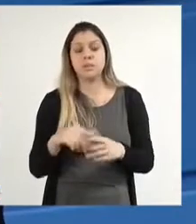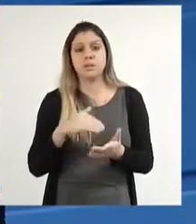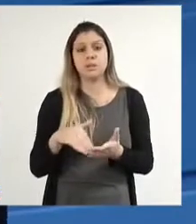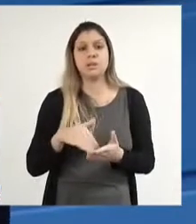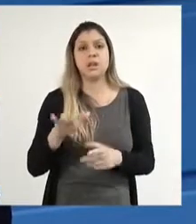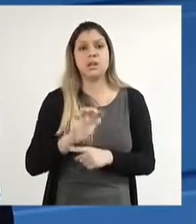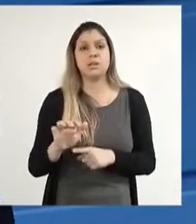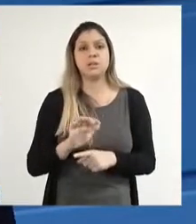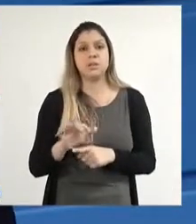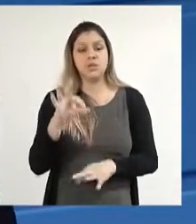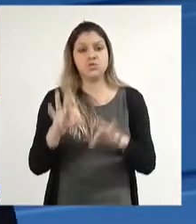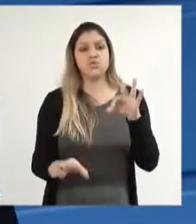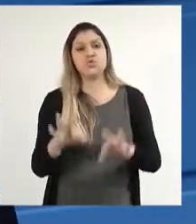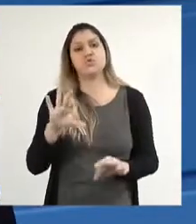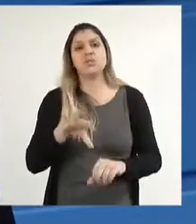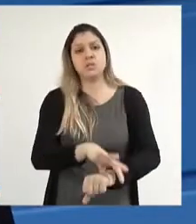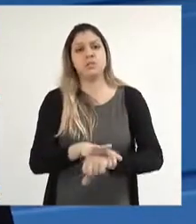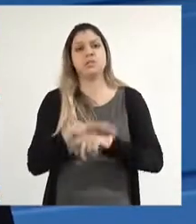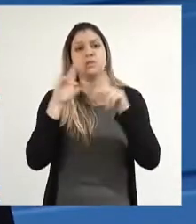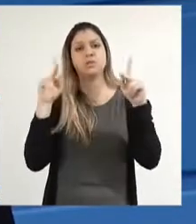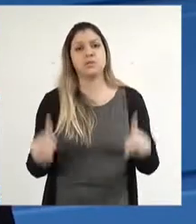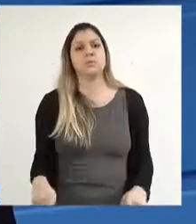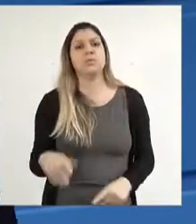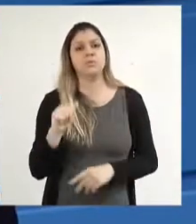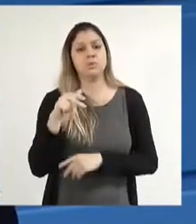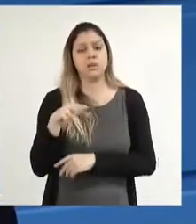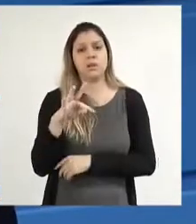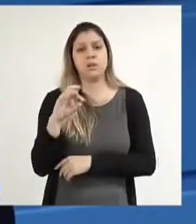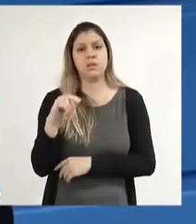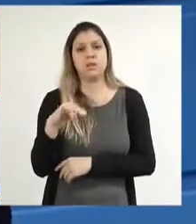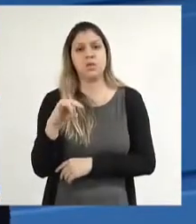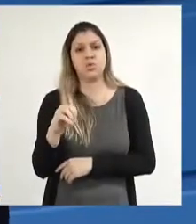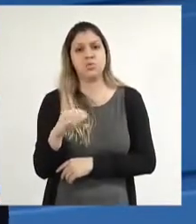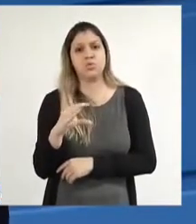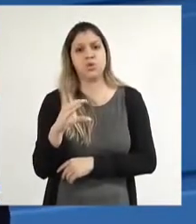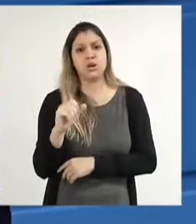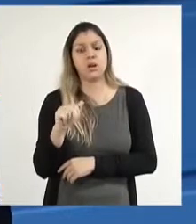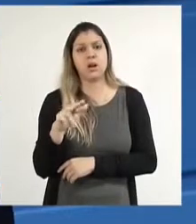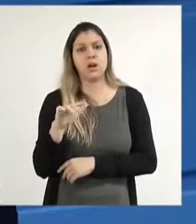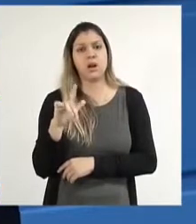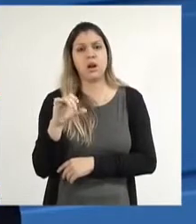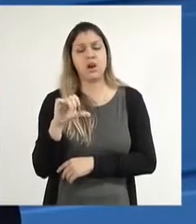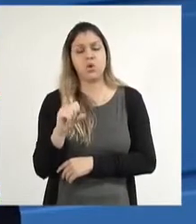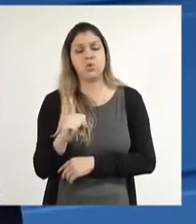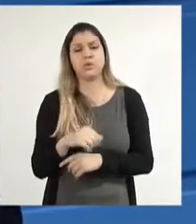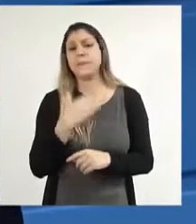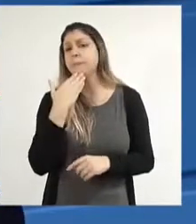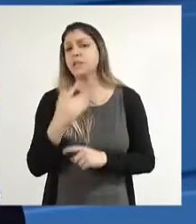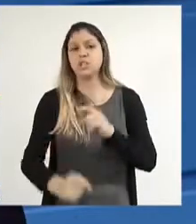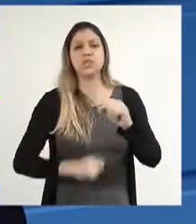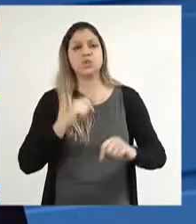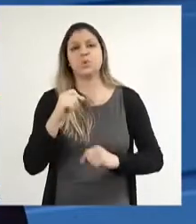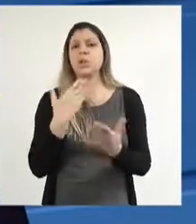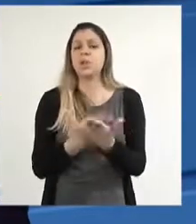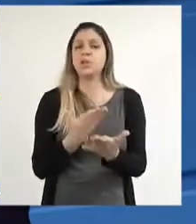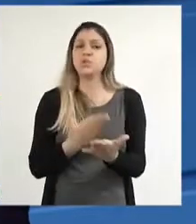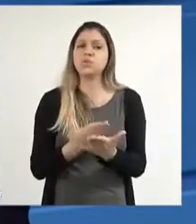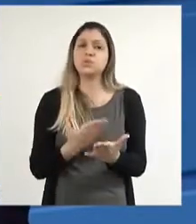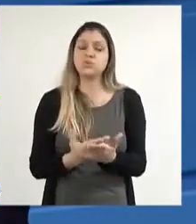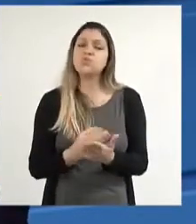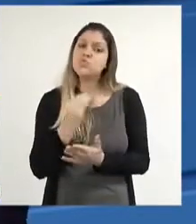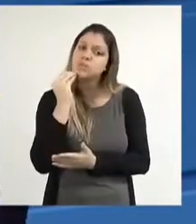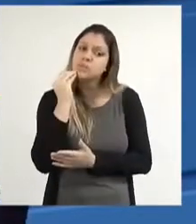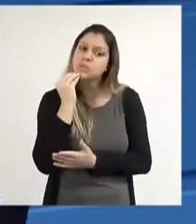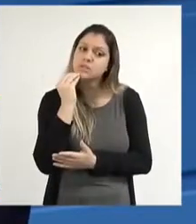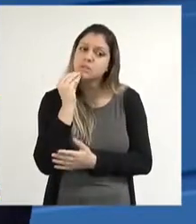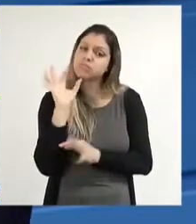de Justiça e Segurança Pública, senhor Antônio Carlos Videira, solicitando a realização de estudos para a instalação